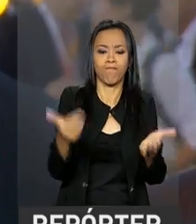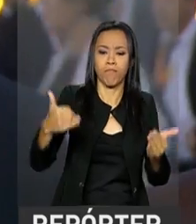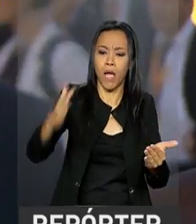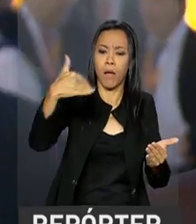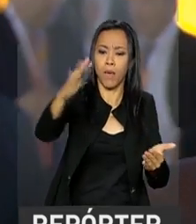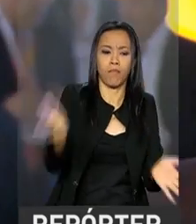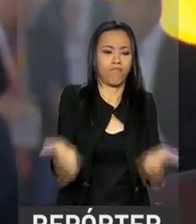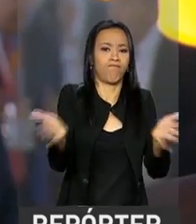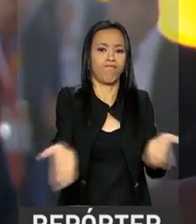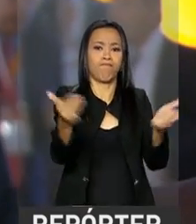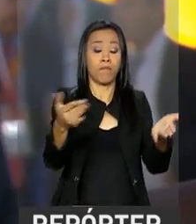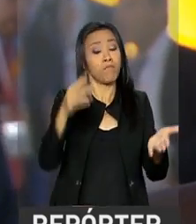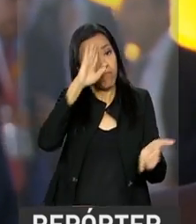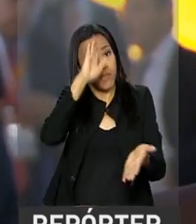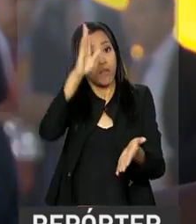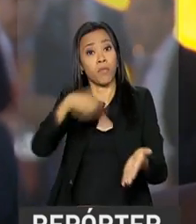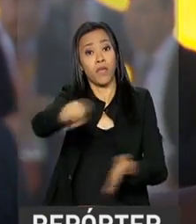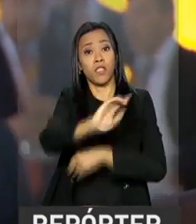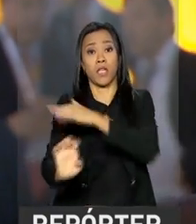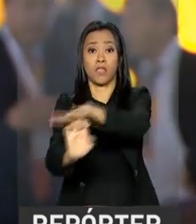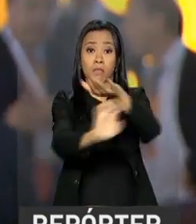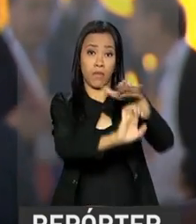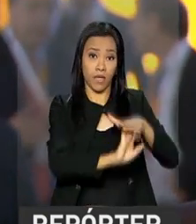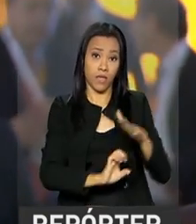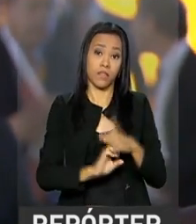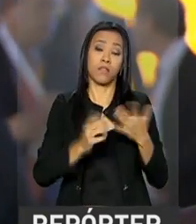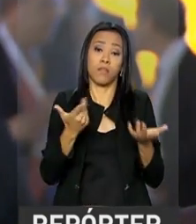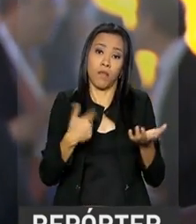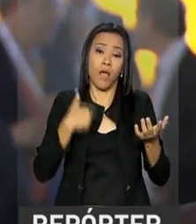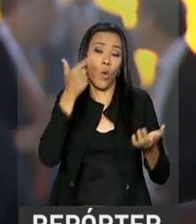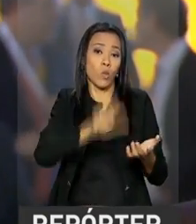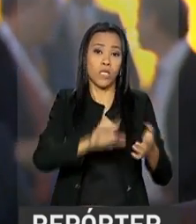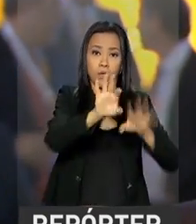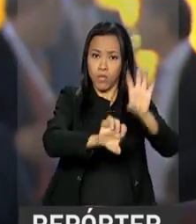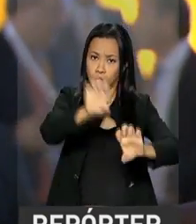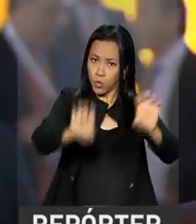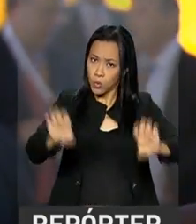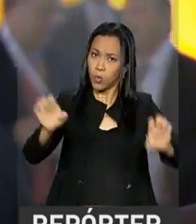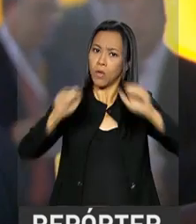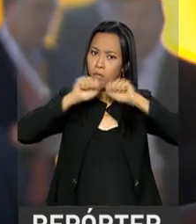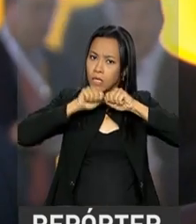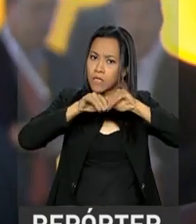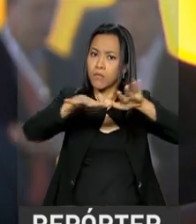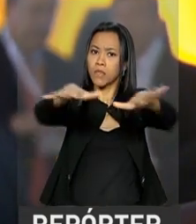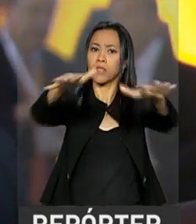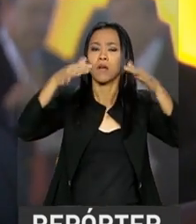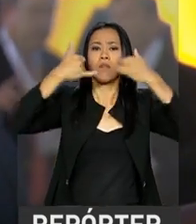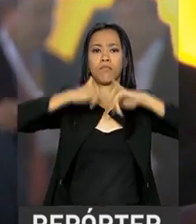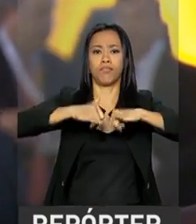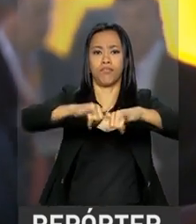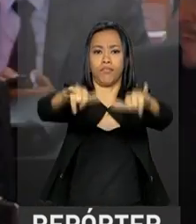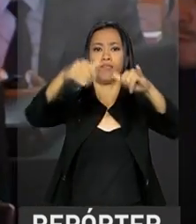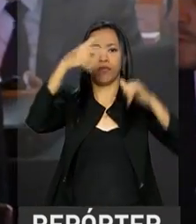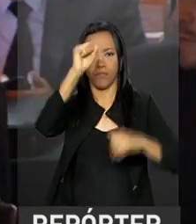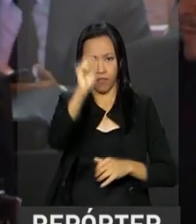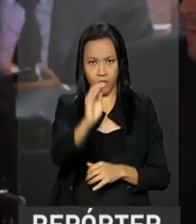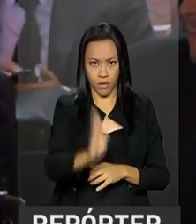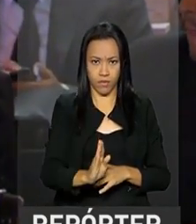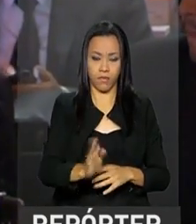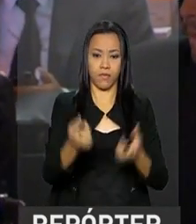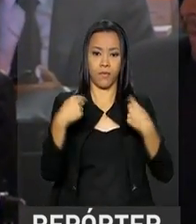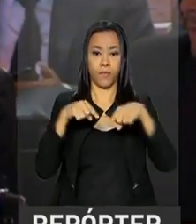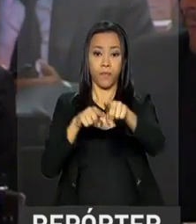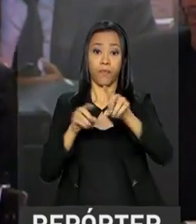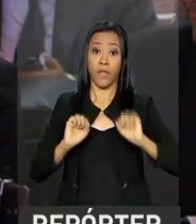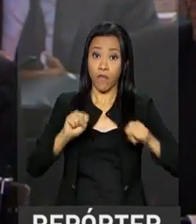principalmente dos investimentos privados, para poder garantir a infraestrutura da expansão, da geração e da transmissão no país. E para